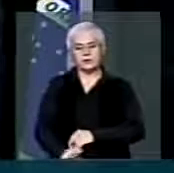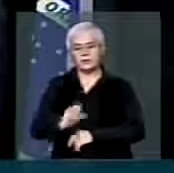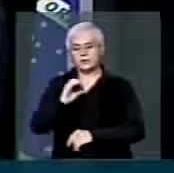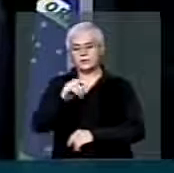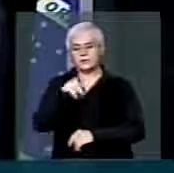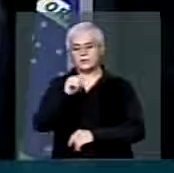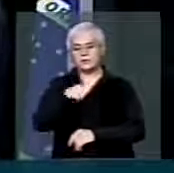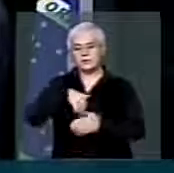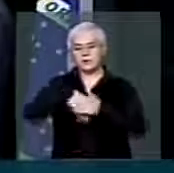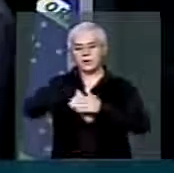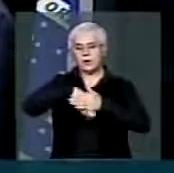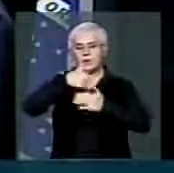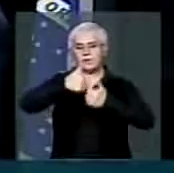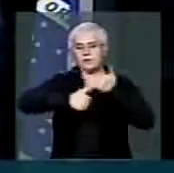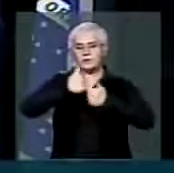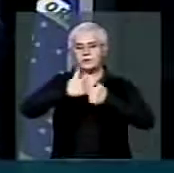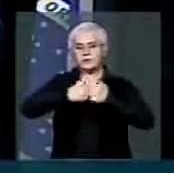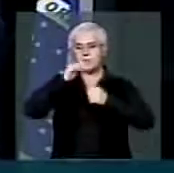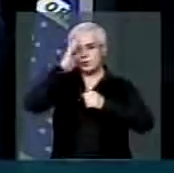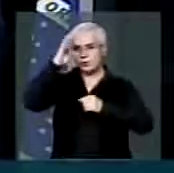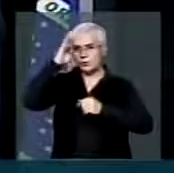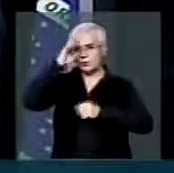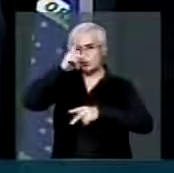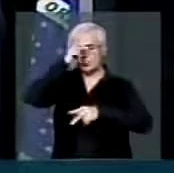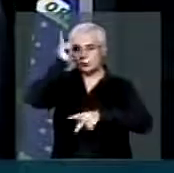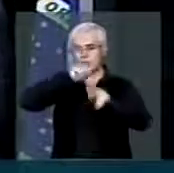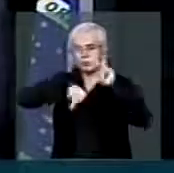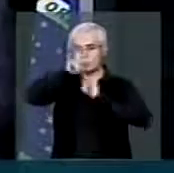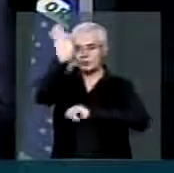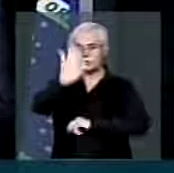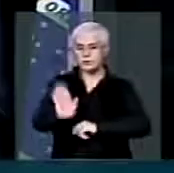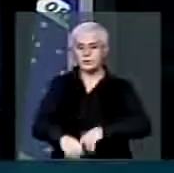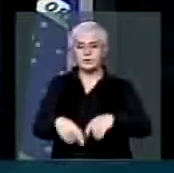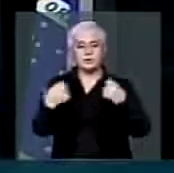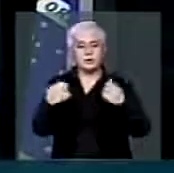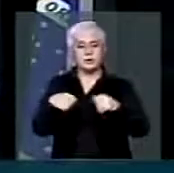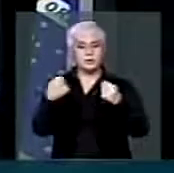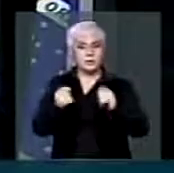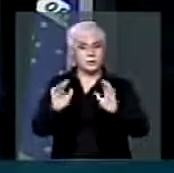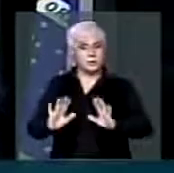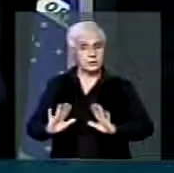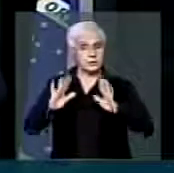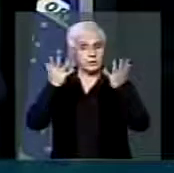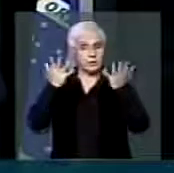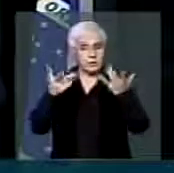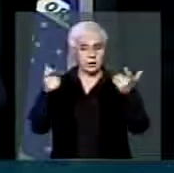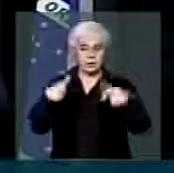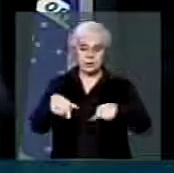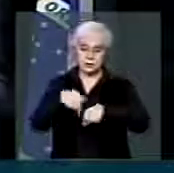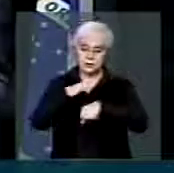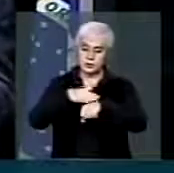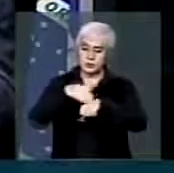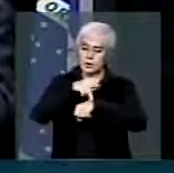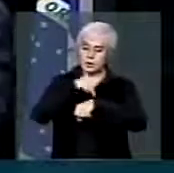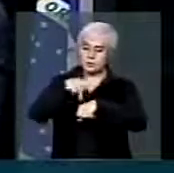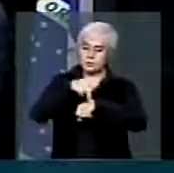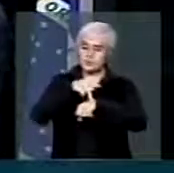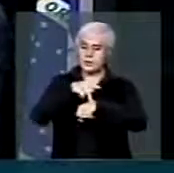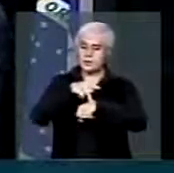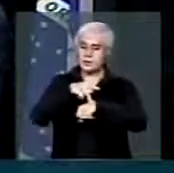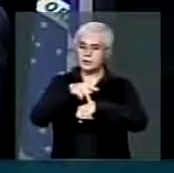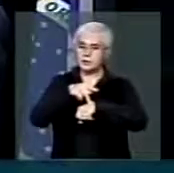dos brasileiros precisava estar acontecendo no país que os brasileiros